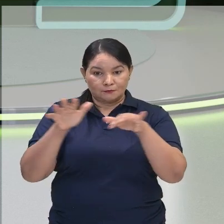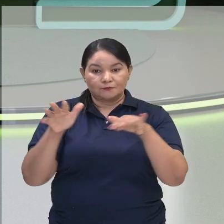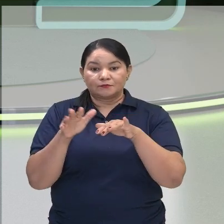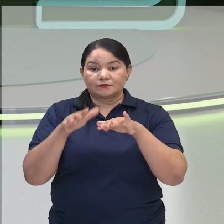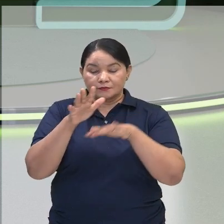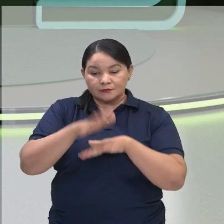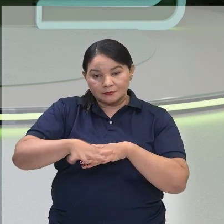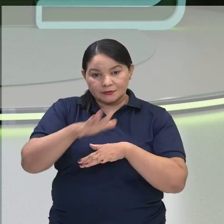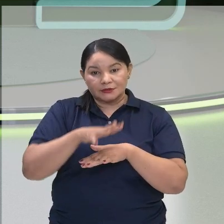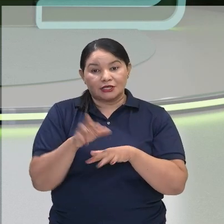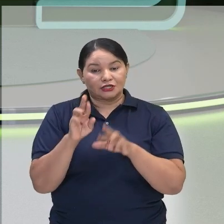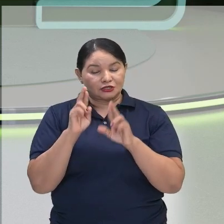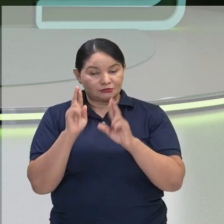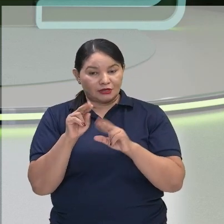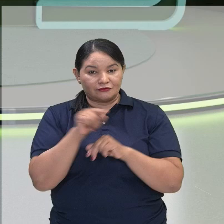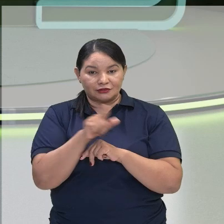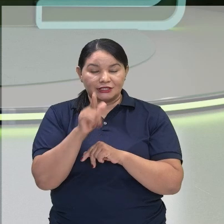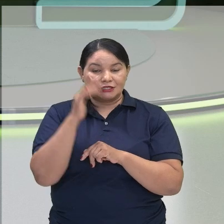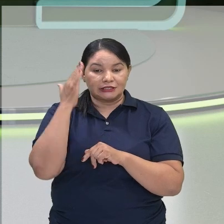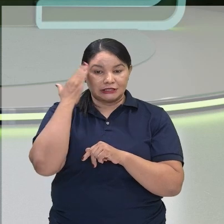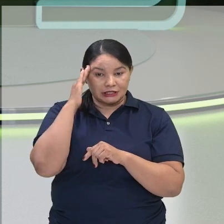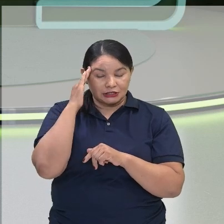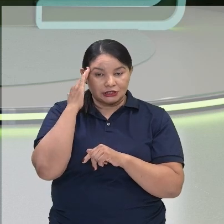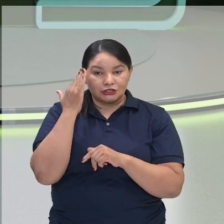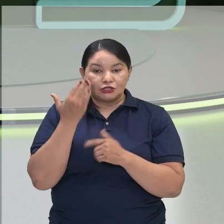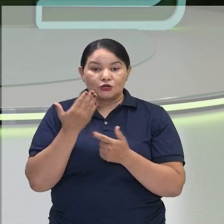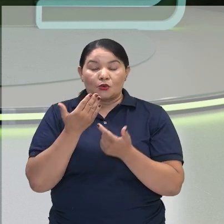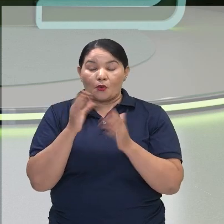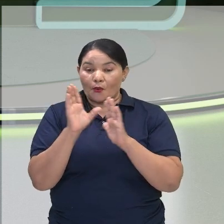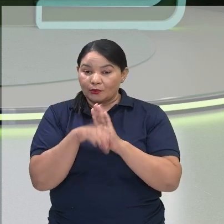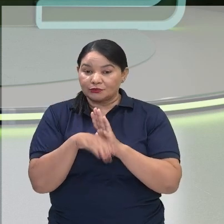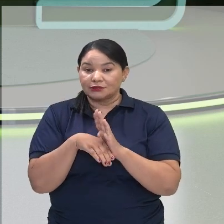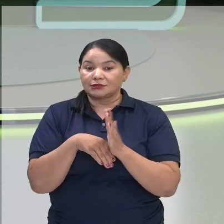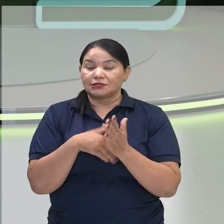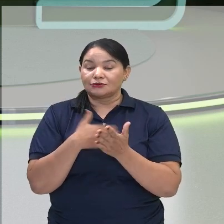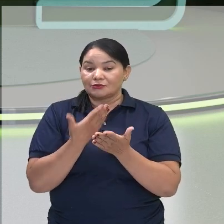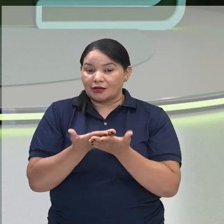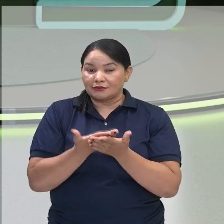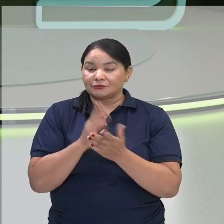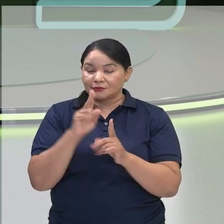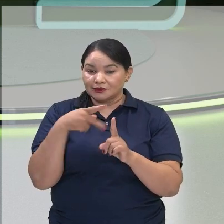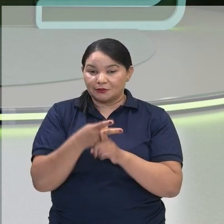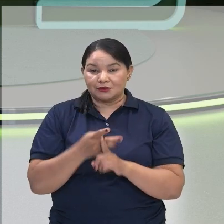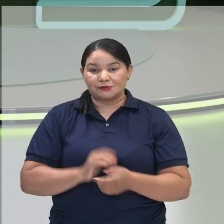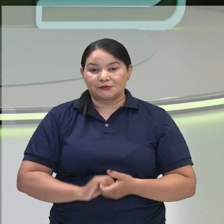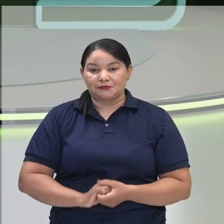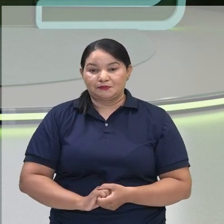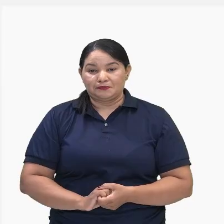Bom, eu espero que você tenha compreendido aí os conceitos da nossa aula e até uma próxima.